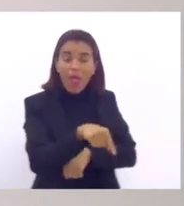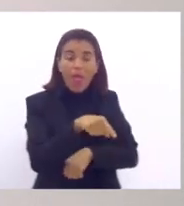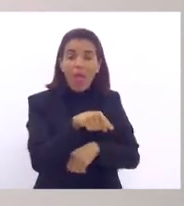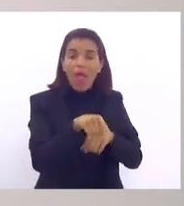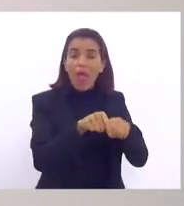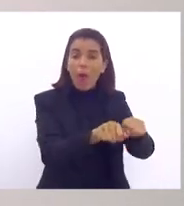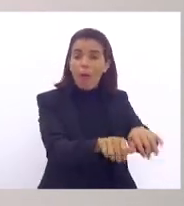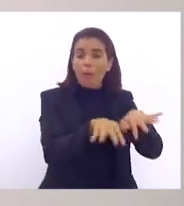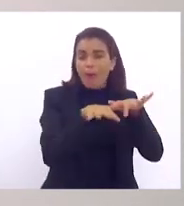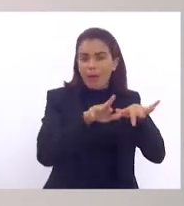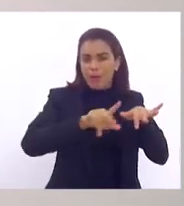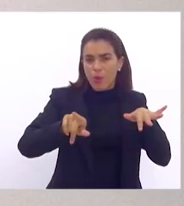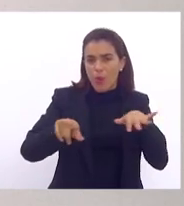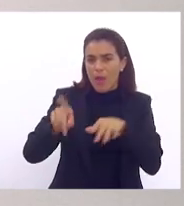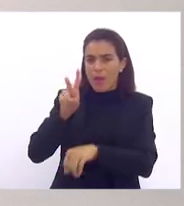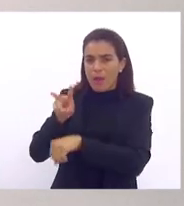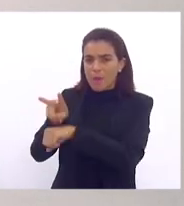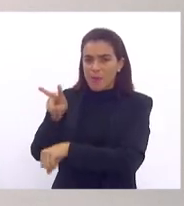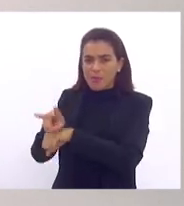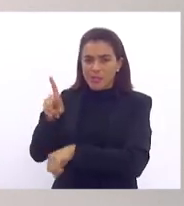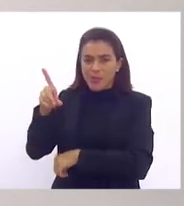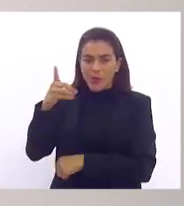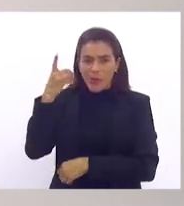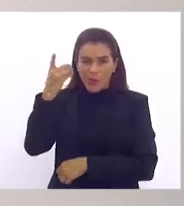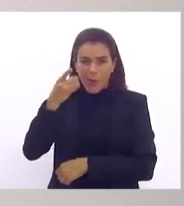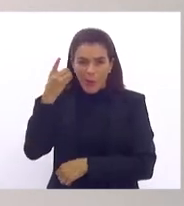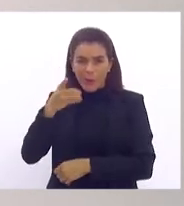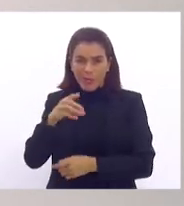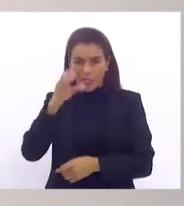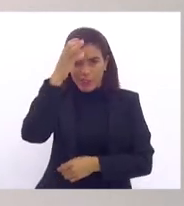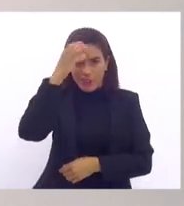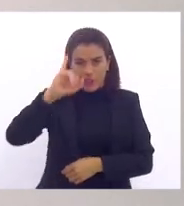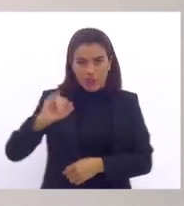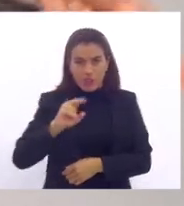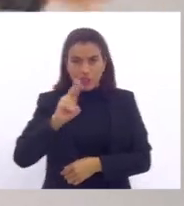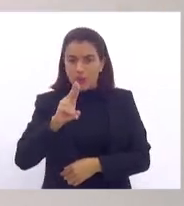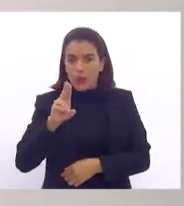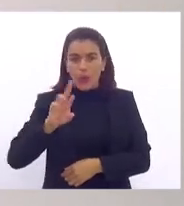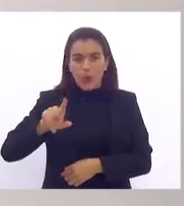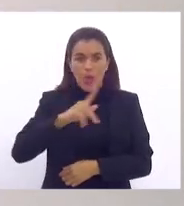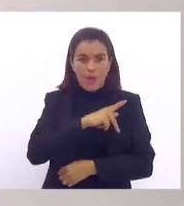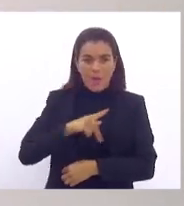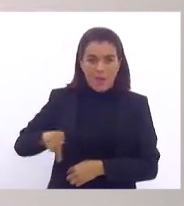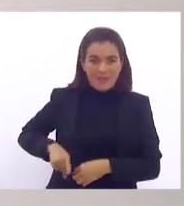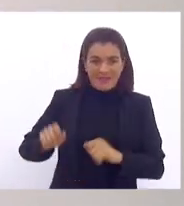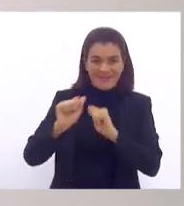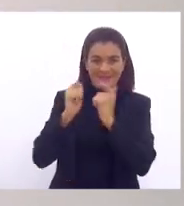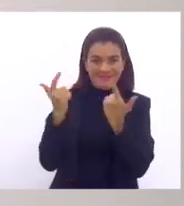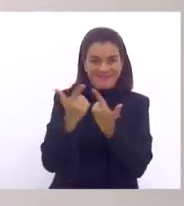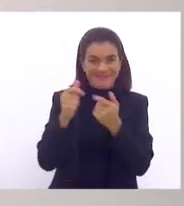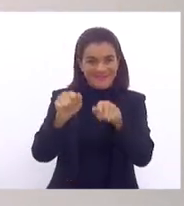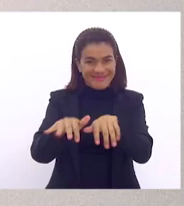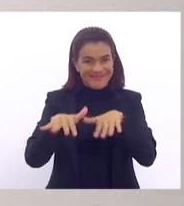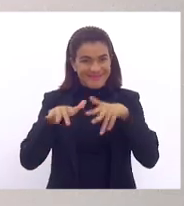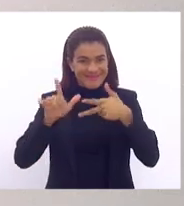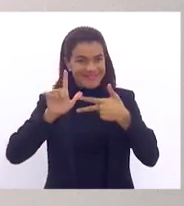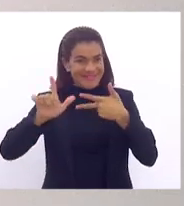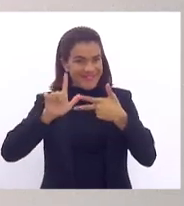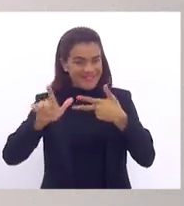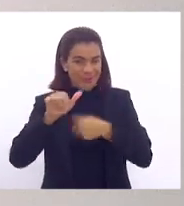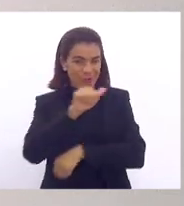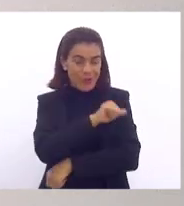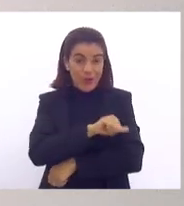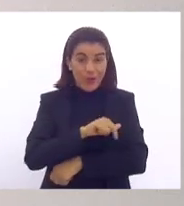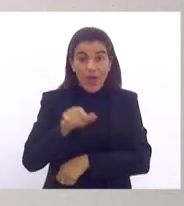deputado fulano de tal não é a deputada tiju não é o presidente da Assembleia Legislativa do Estado do Rio de